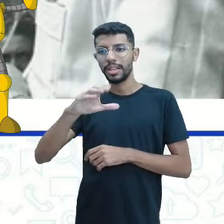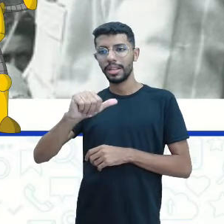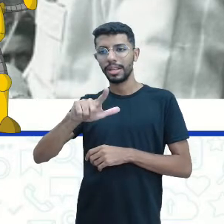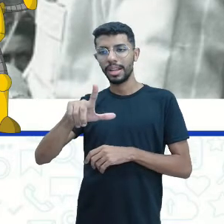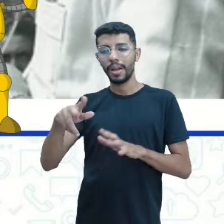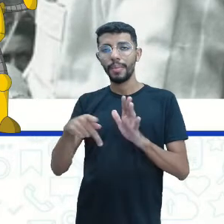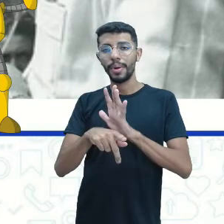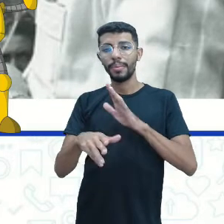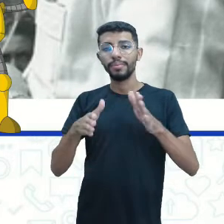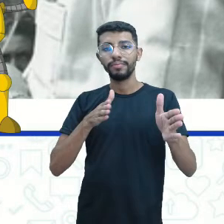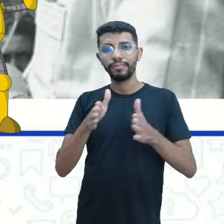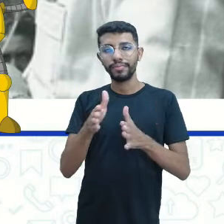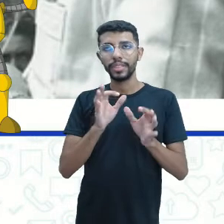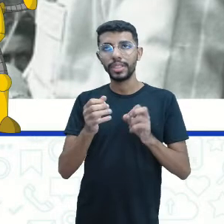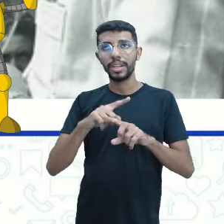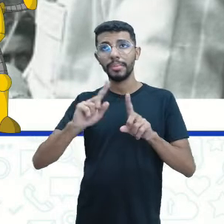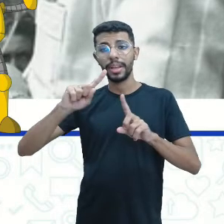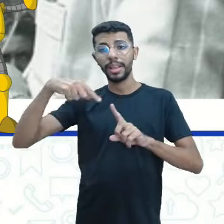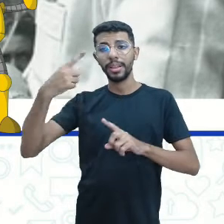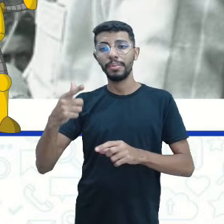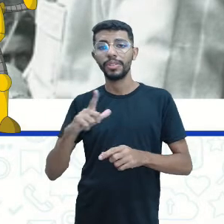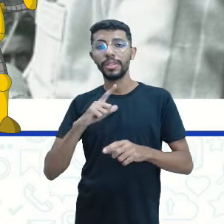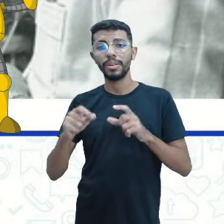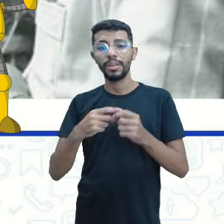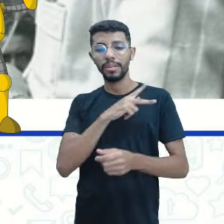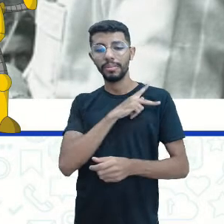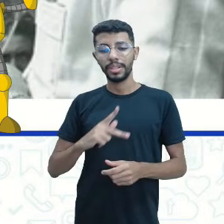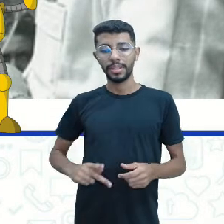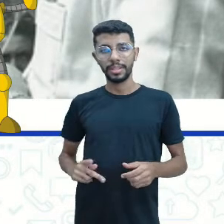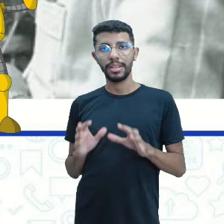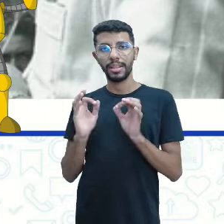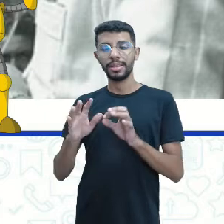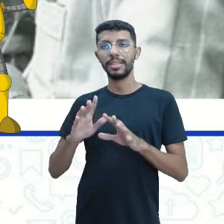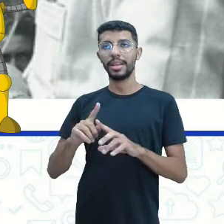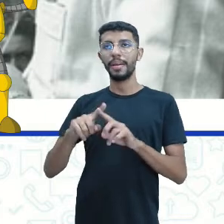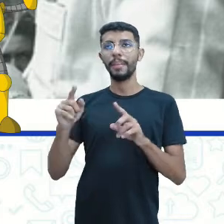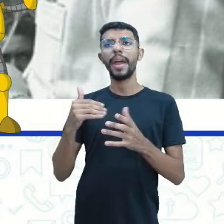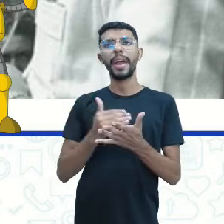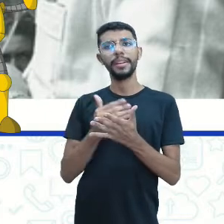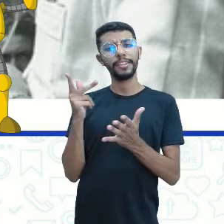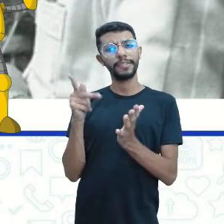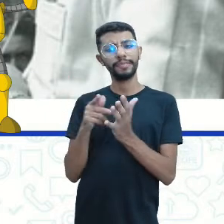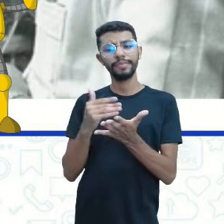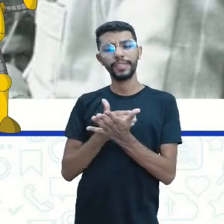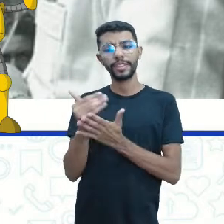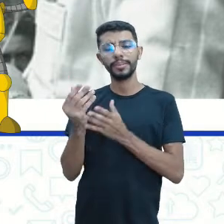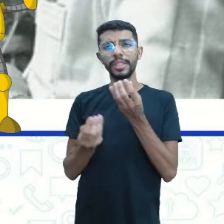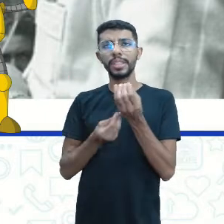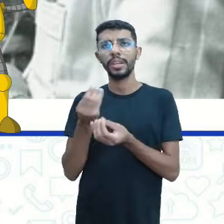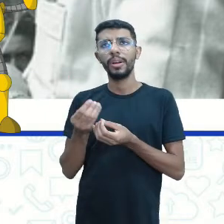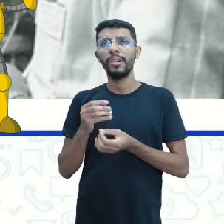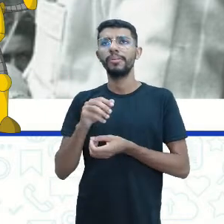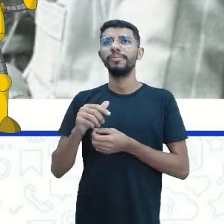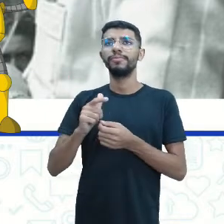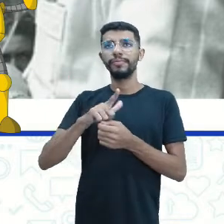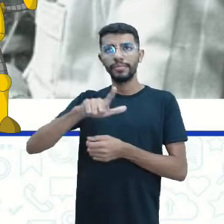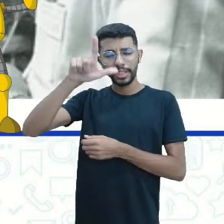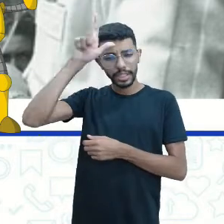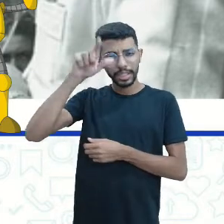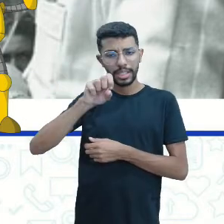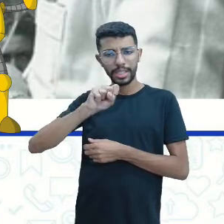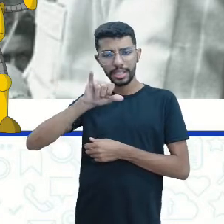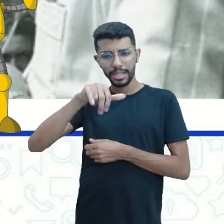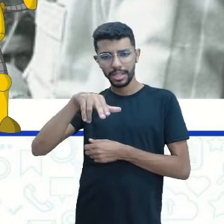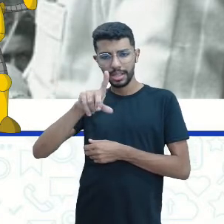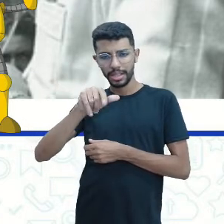presidente da República, mas que começa a sua trajetória mesmo como um líder sindical aí no ABC, tá certo? E, de